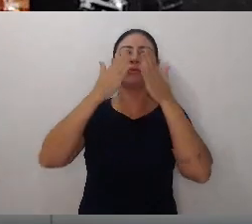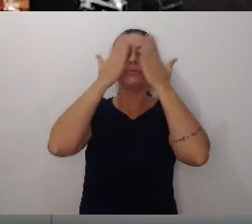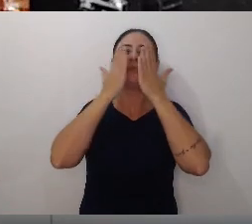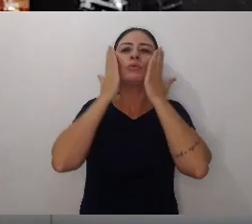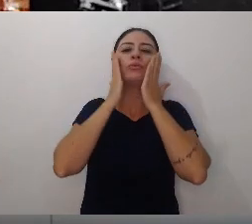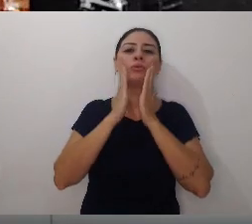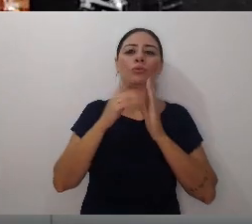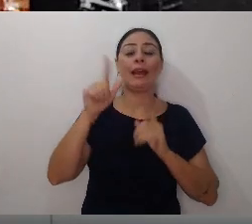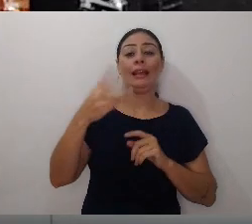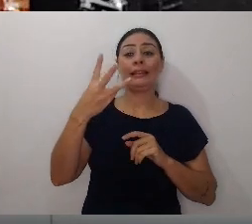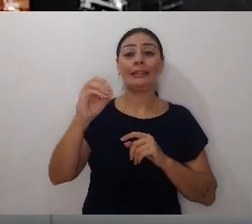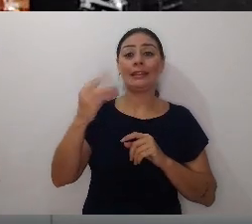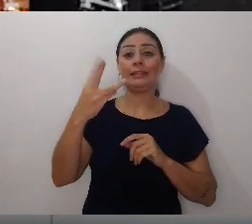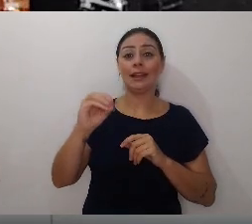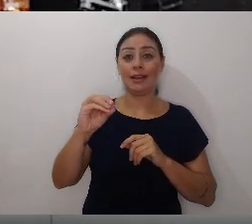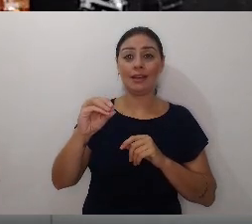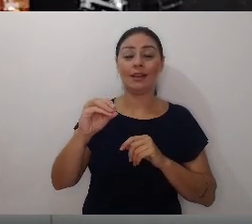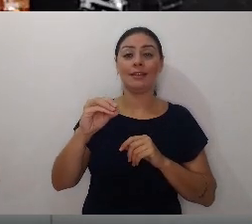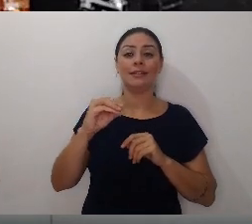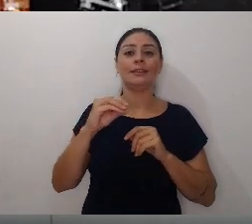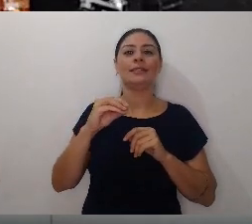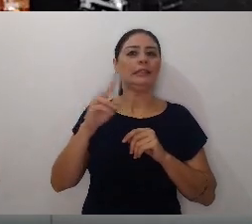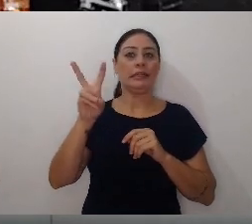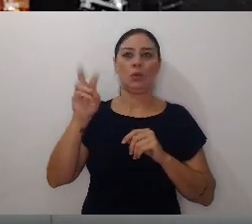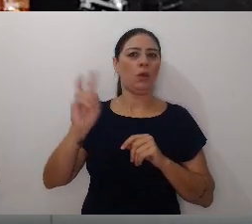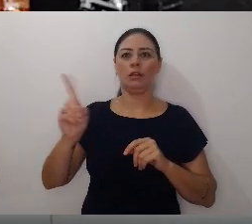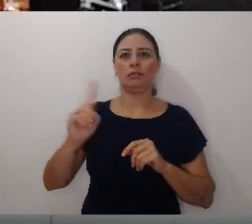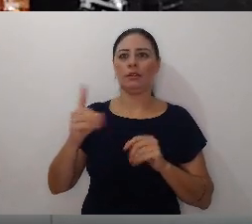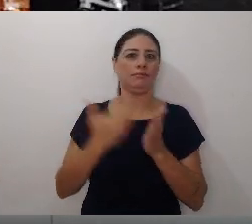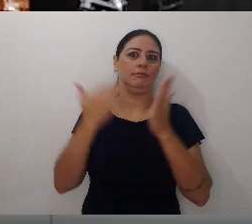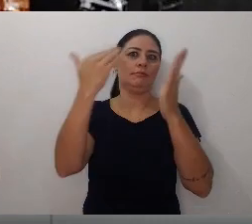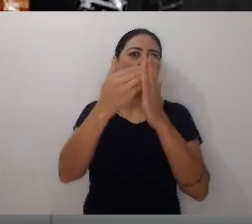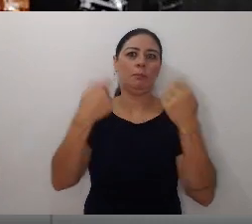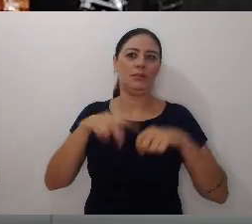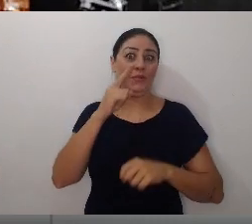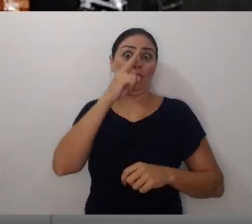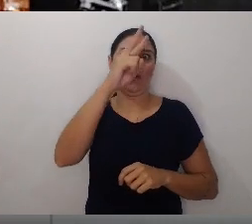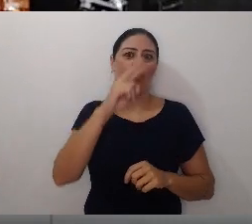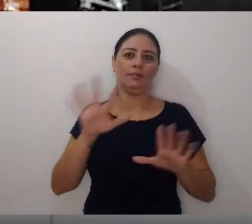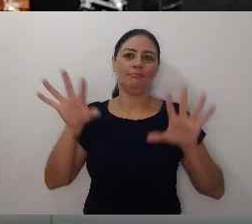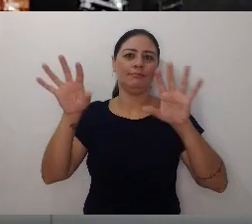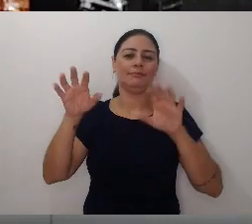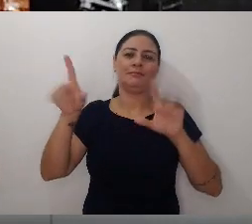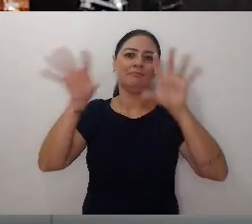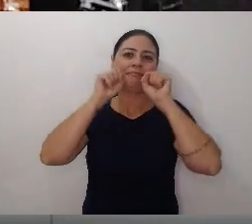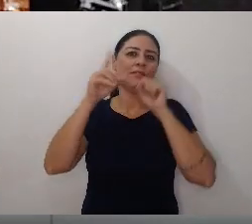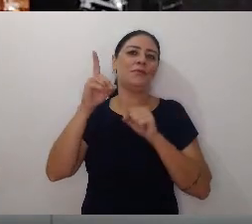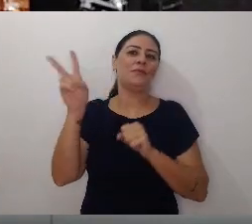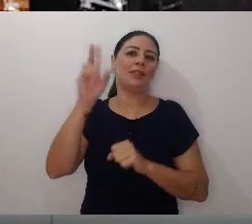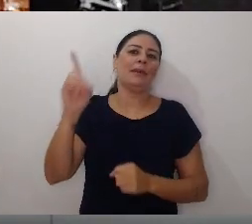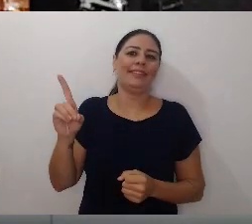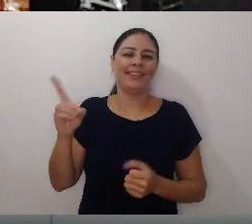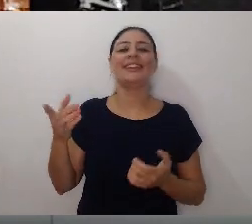para formar a vitamina D. No rosto pode pôr um pouco de protetor solar, fator 30, não 50, que senão não